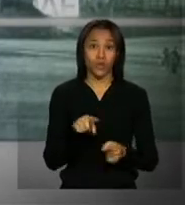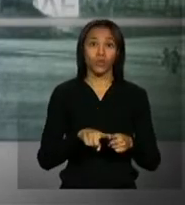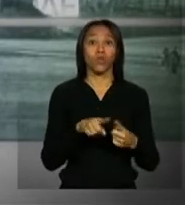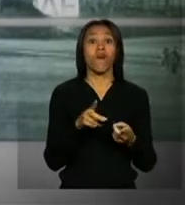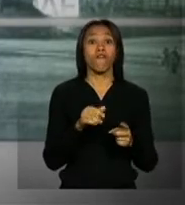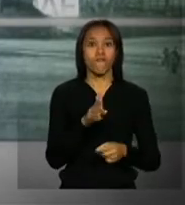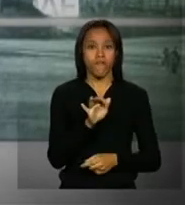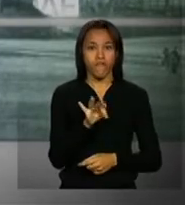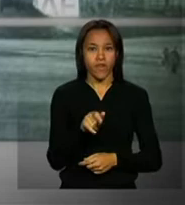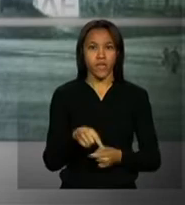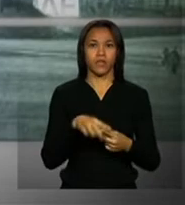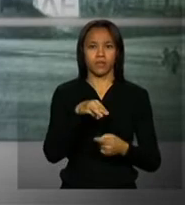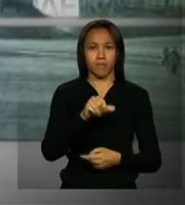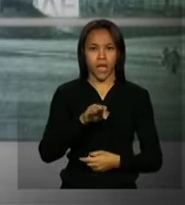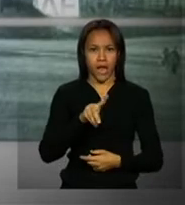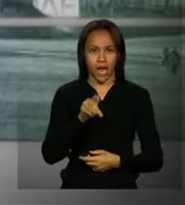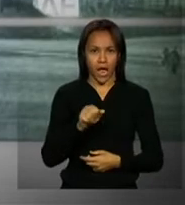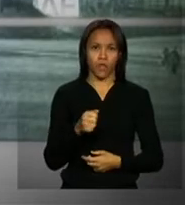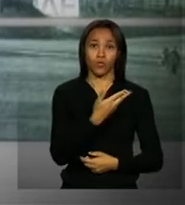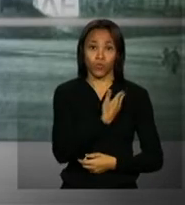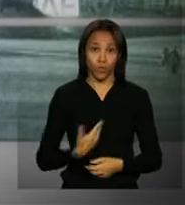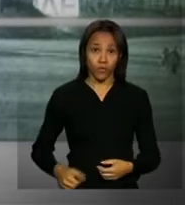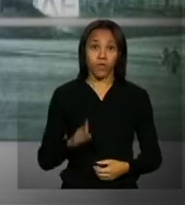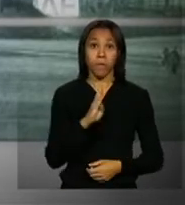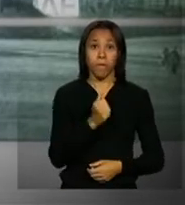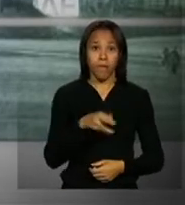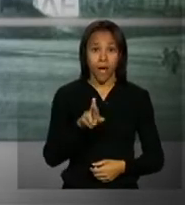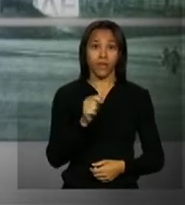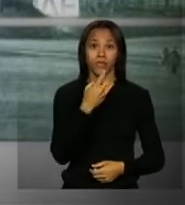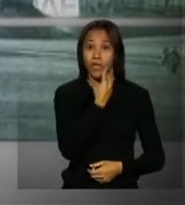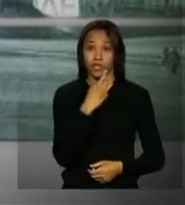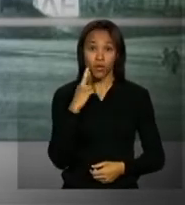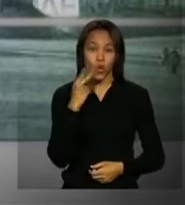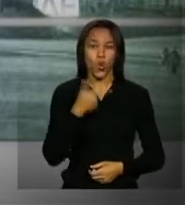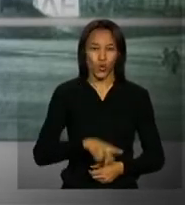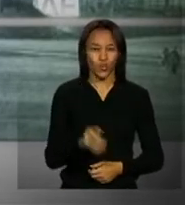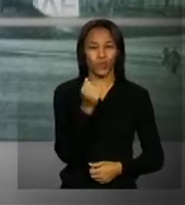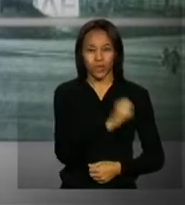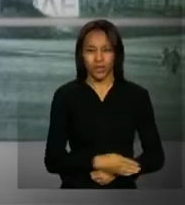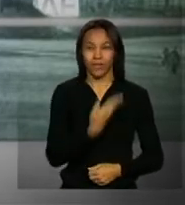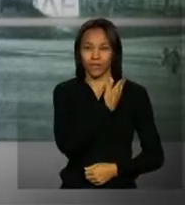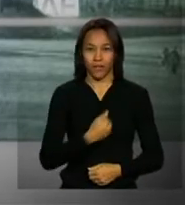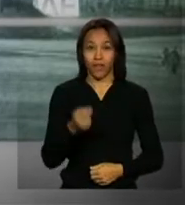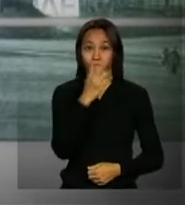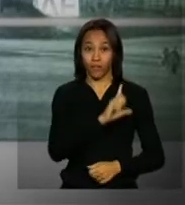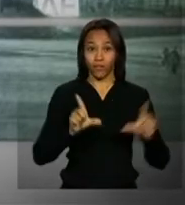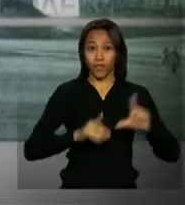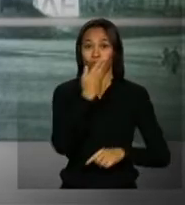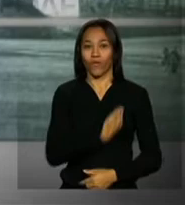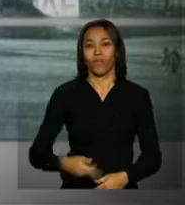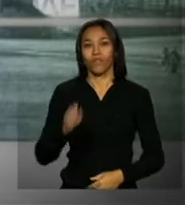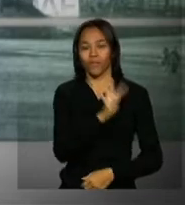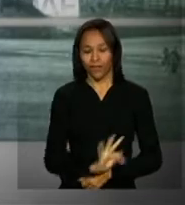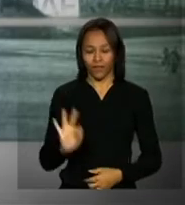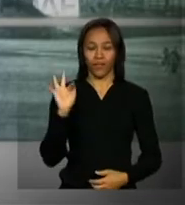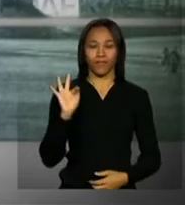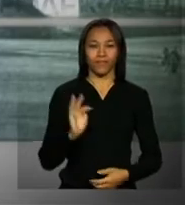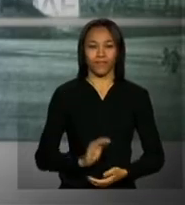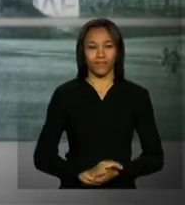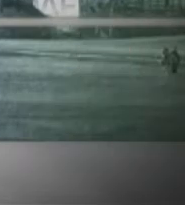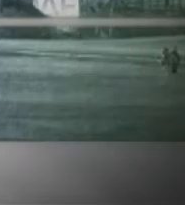feiras mercados públicos bares e restaurantes Continue com a gente aqui na NBR a TV do Governo